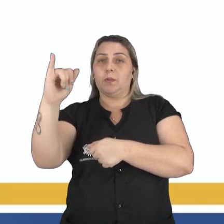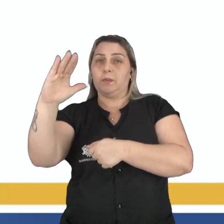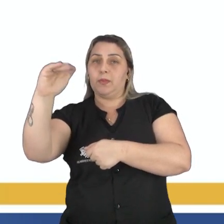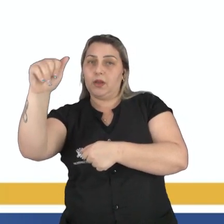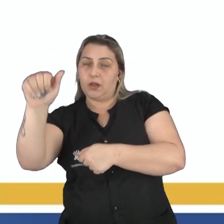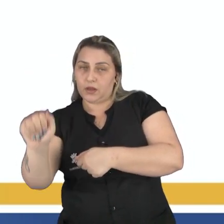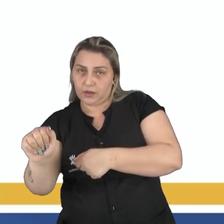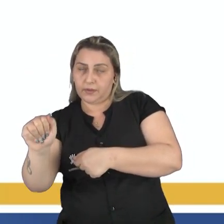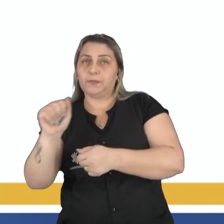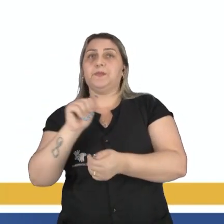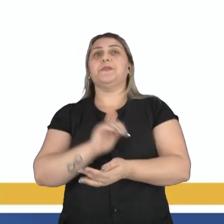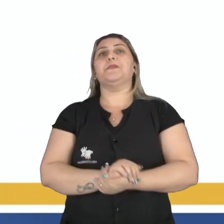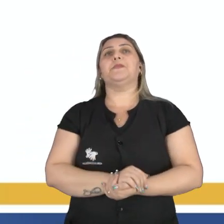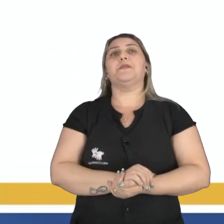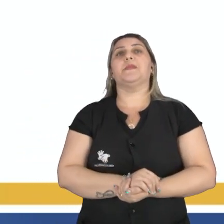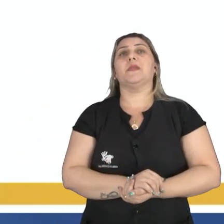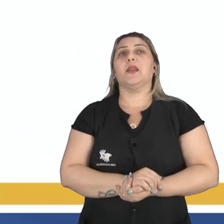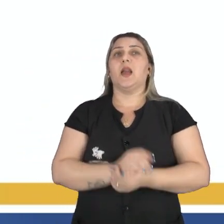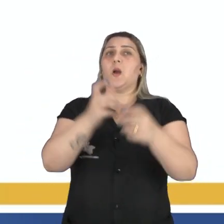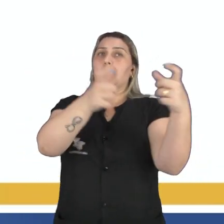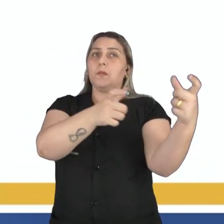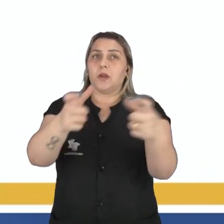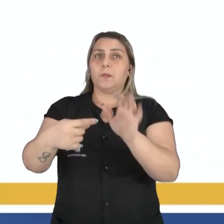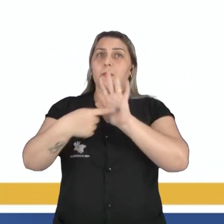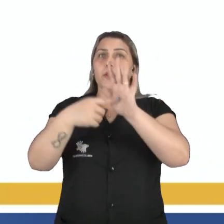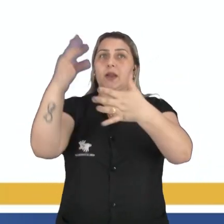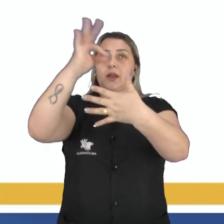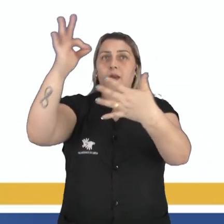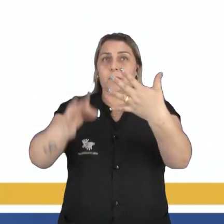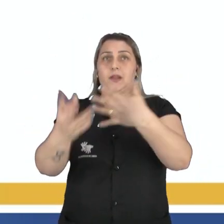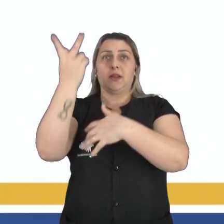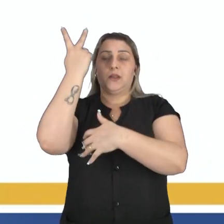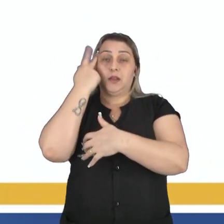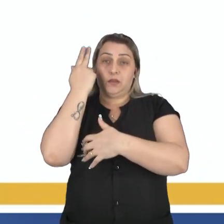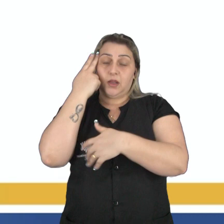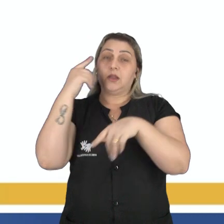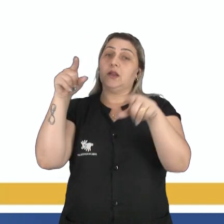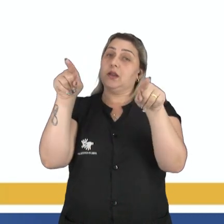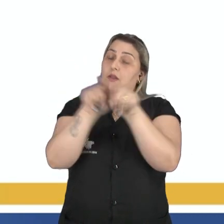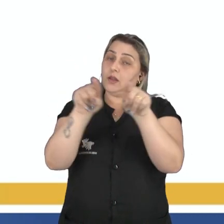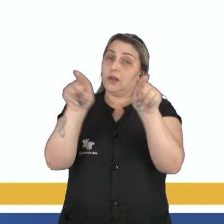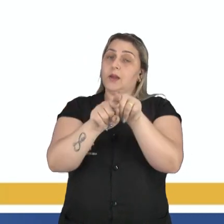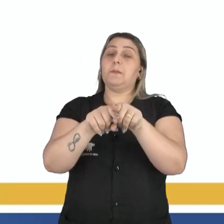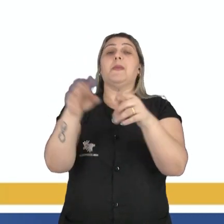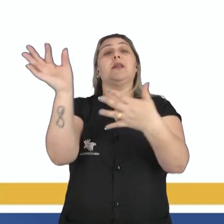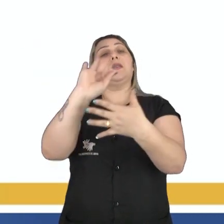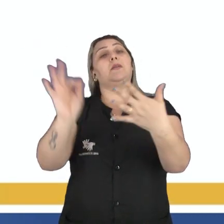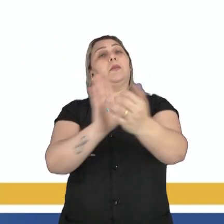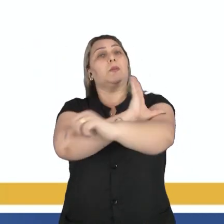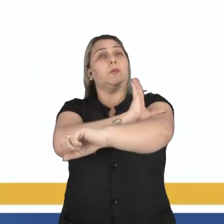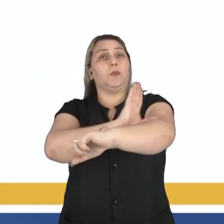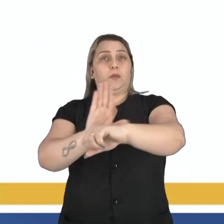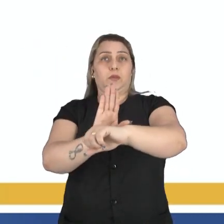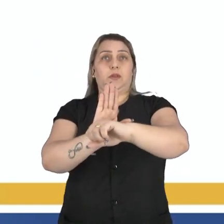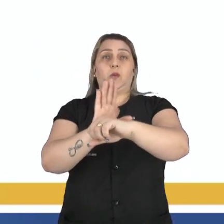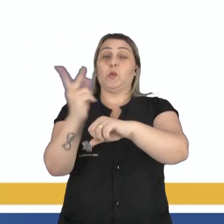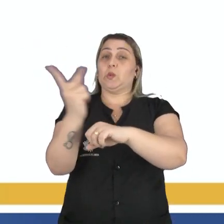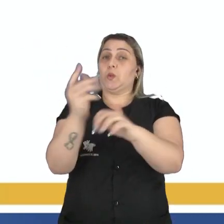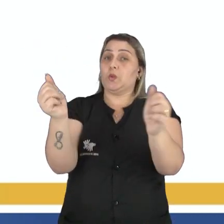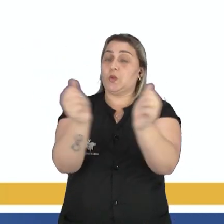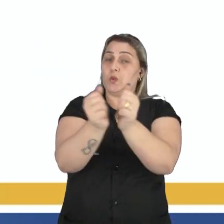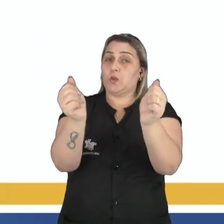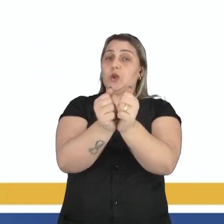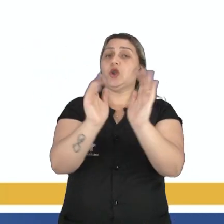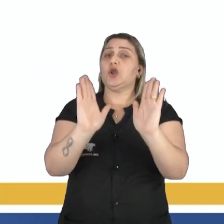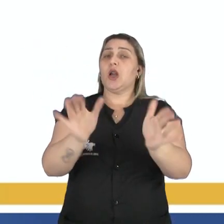ainda paisagem antrópica, é o ambiente que apresenta elementos naturais e elementos culturais, ou seja, é